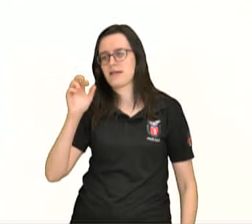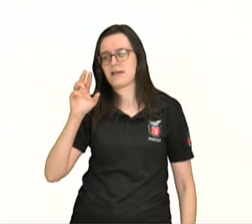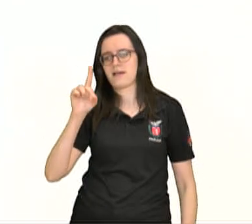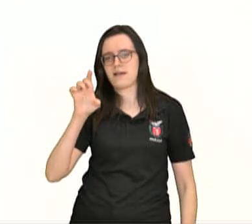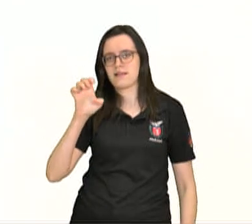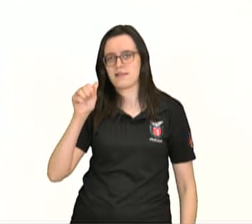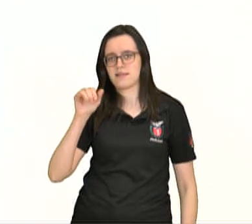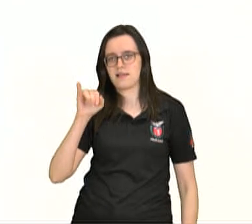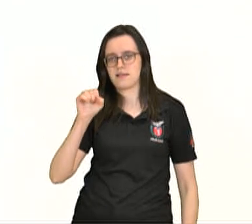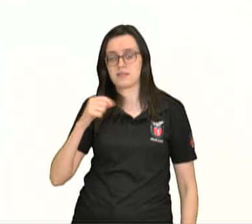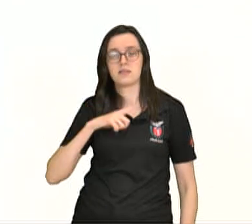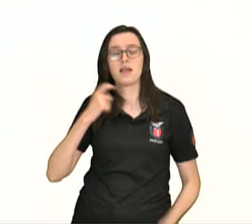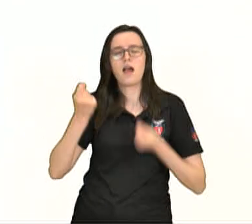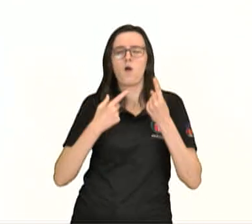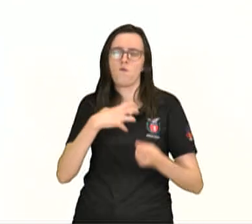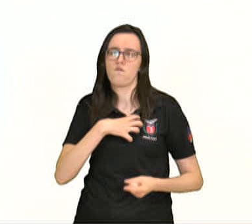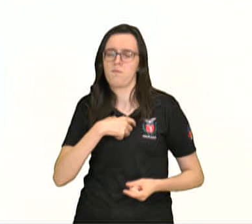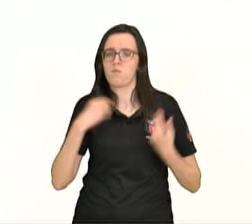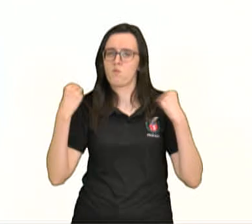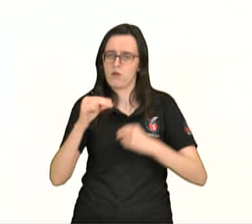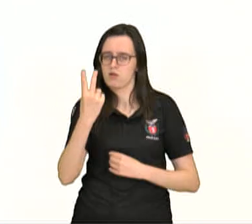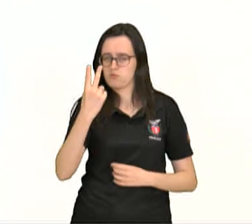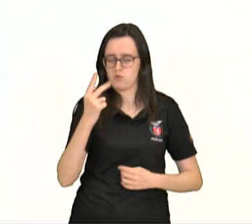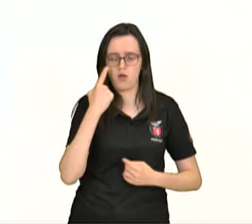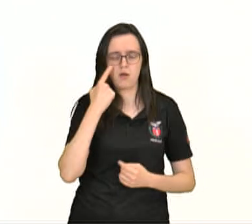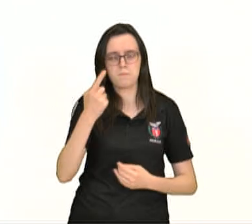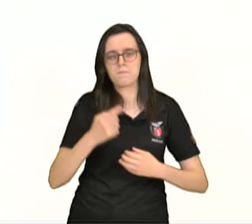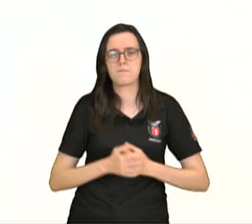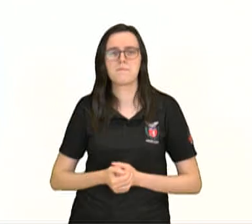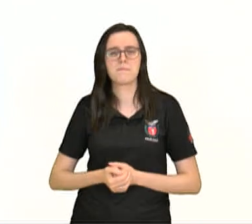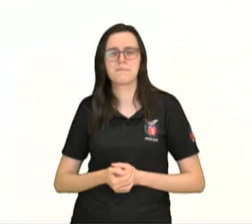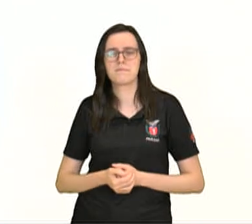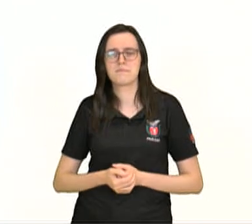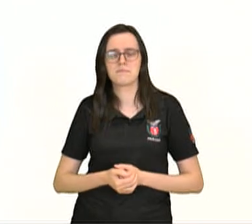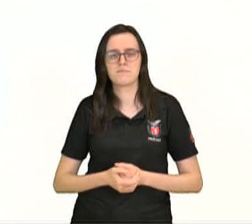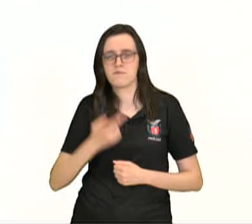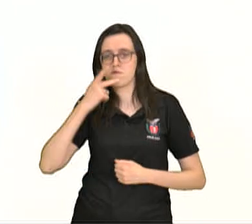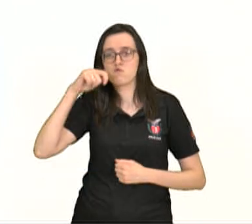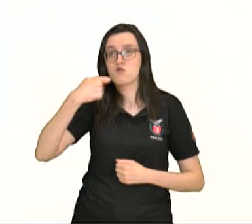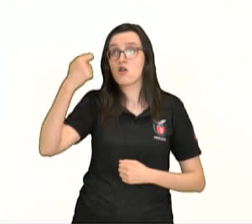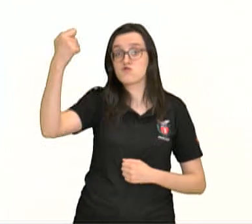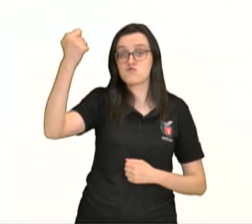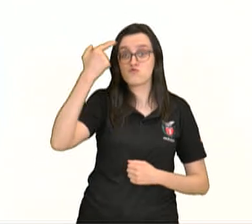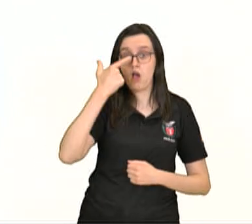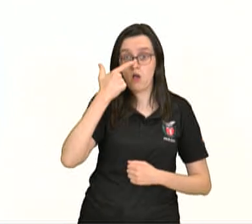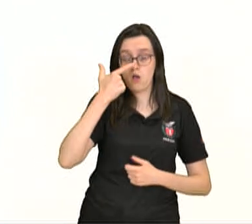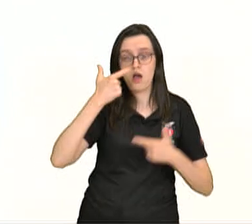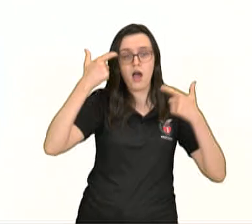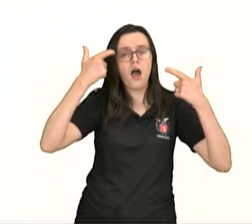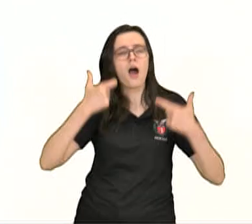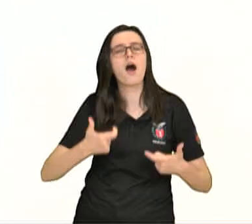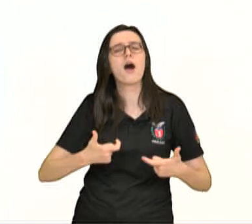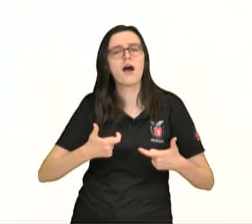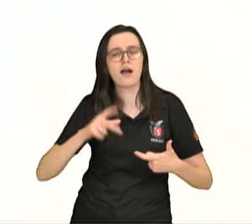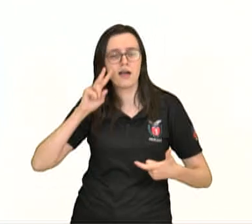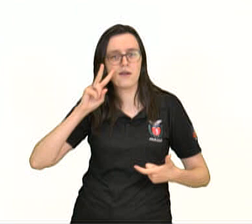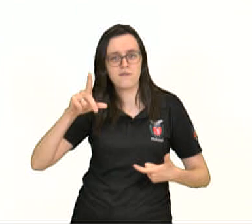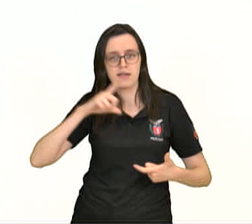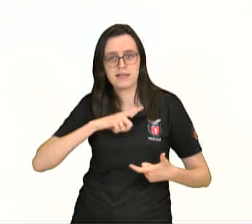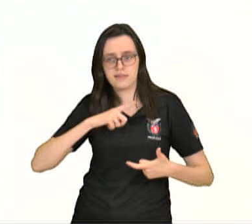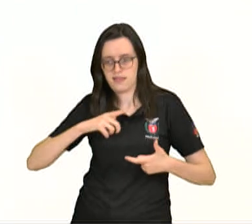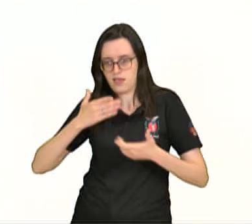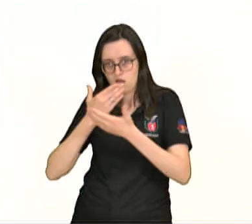Então, tem algumas formas, né? Eu coloquei 2 aqui, que é com relação ao sol, que é o sol poente ou a lua